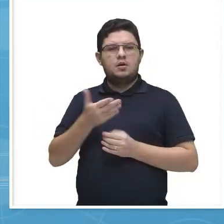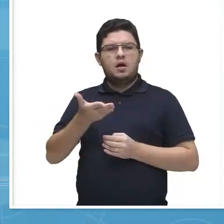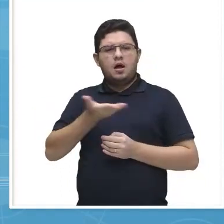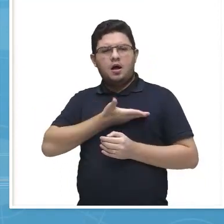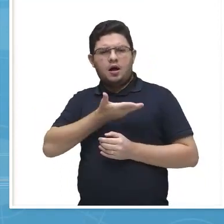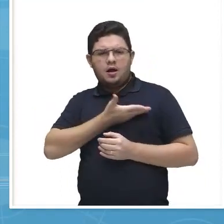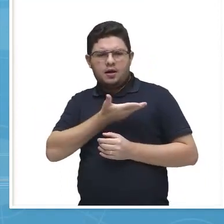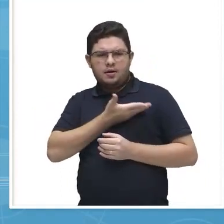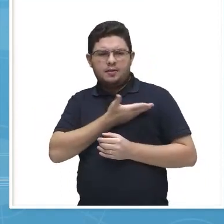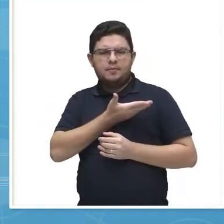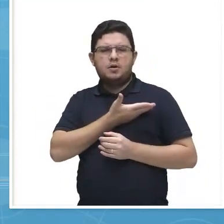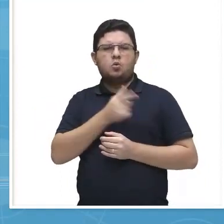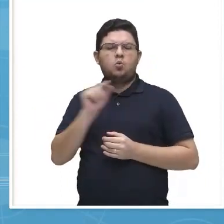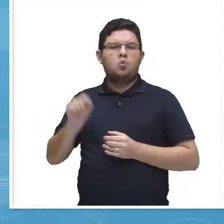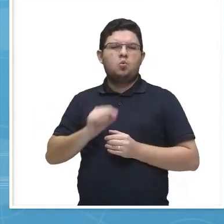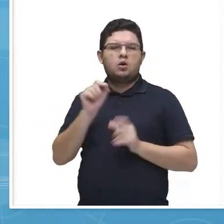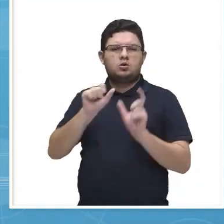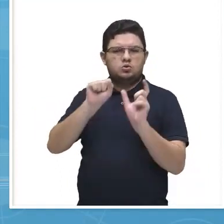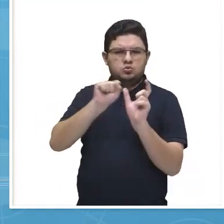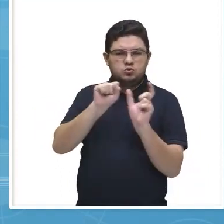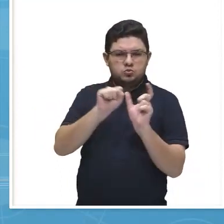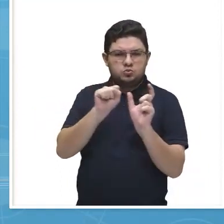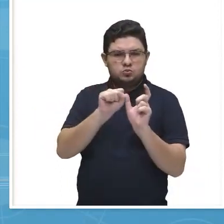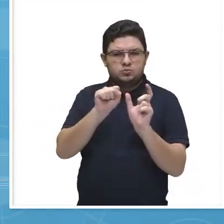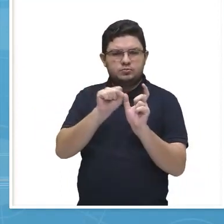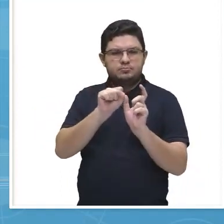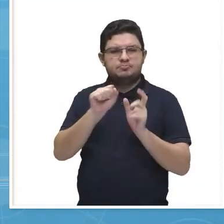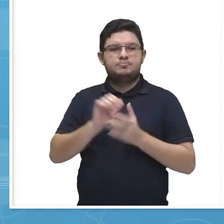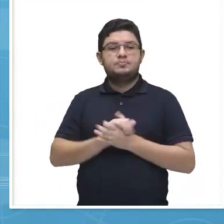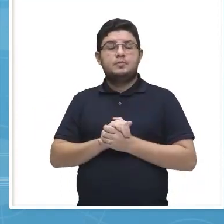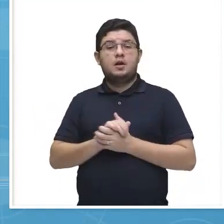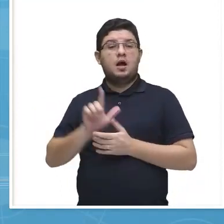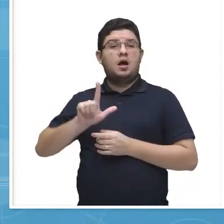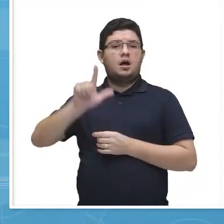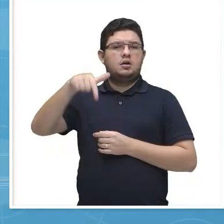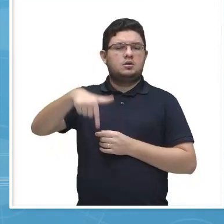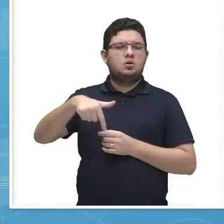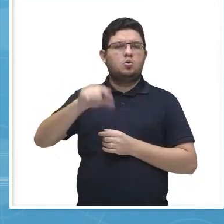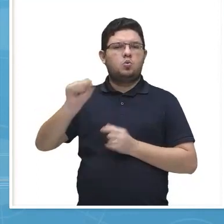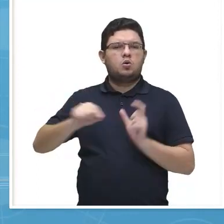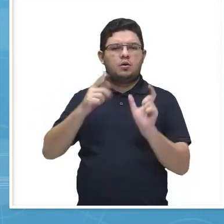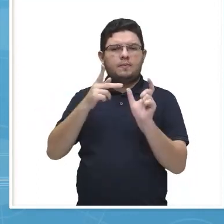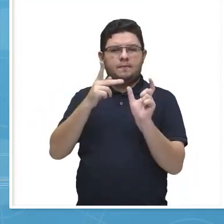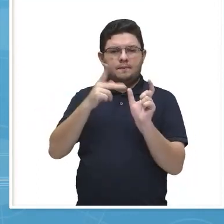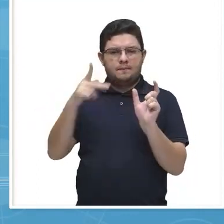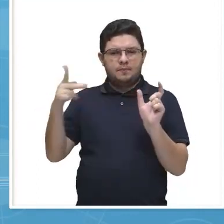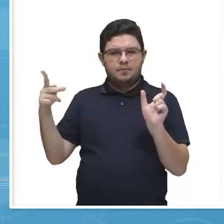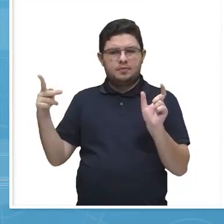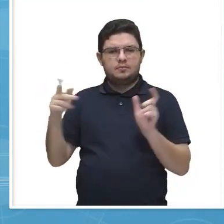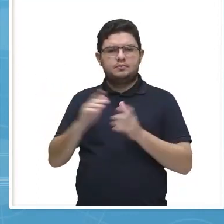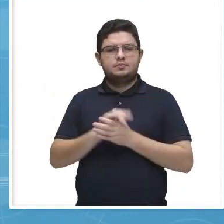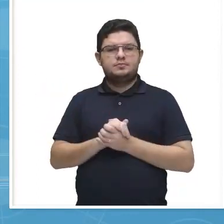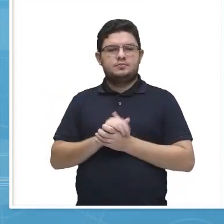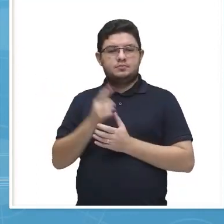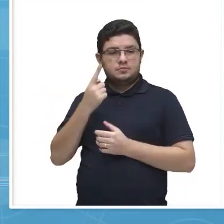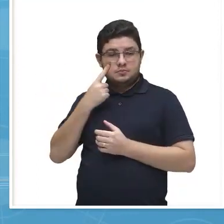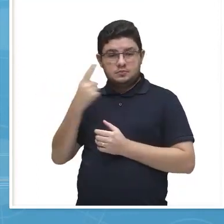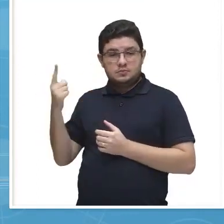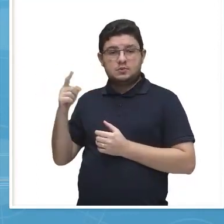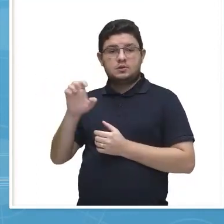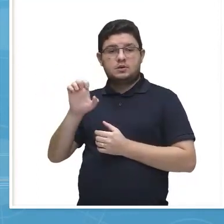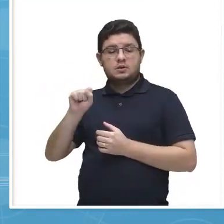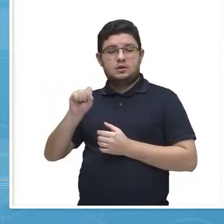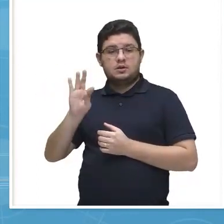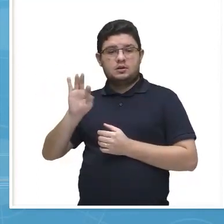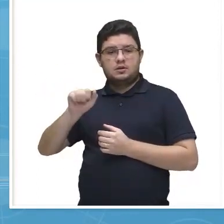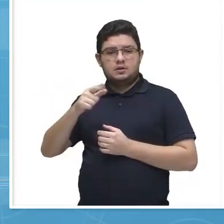Estão atrasados é o predicado, aquilo que foi dito do sujeito. Aqui eu tenho o verbo estar como